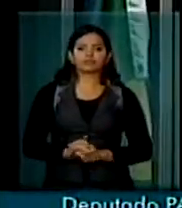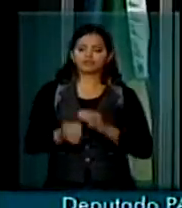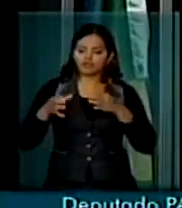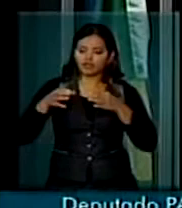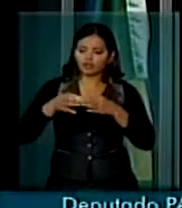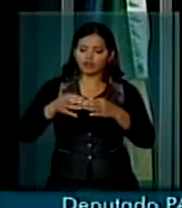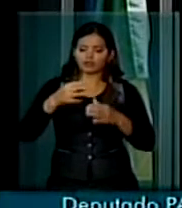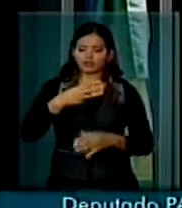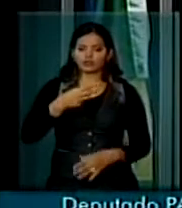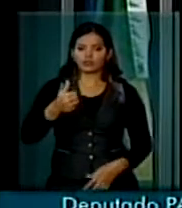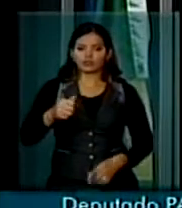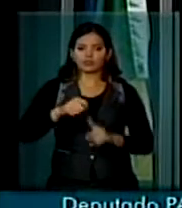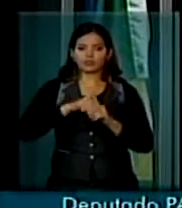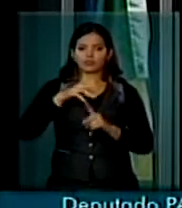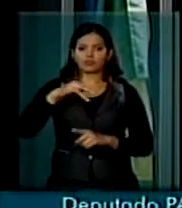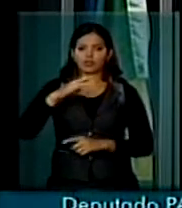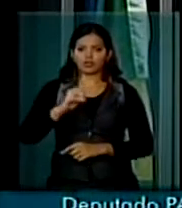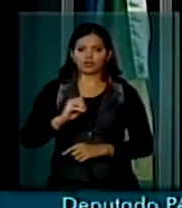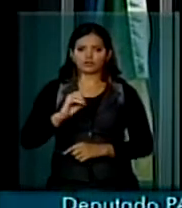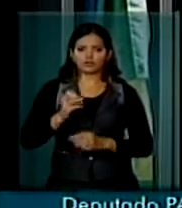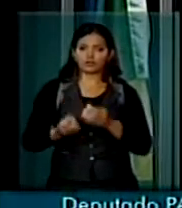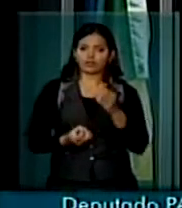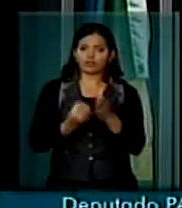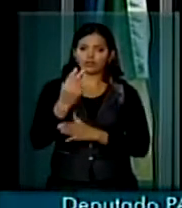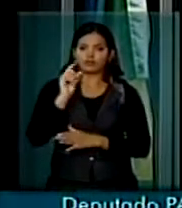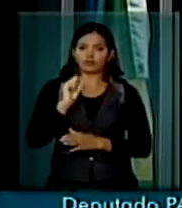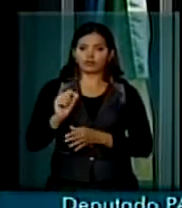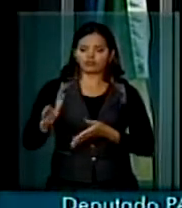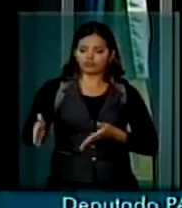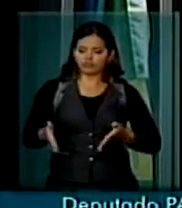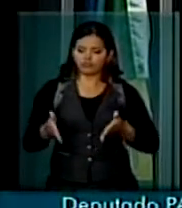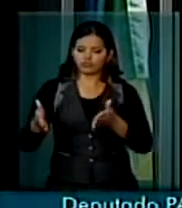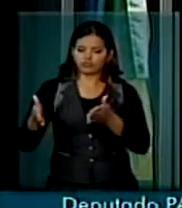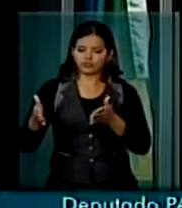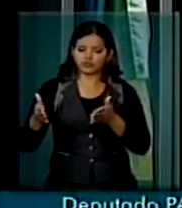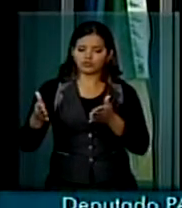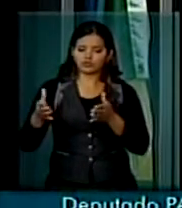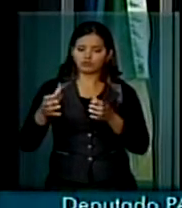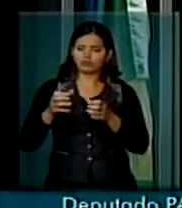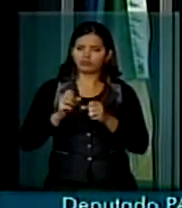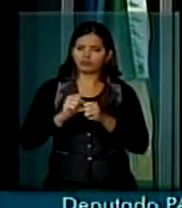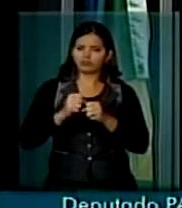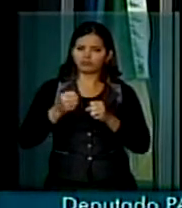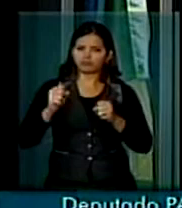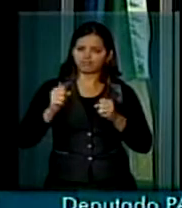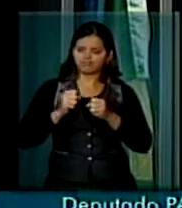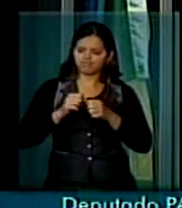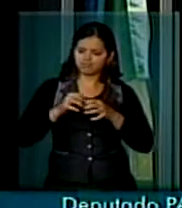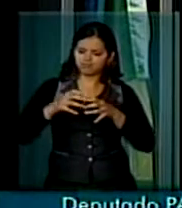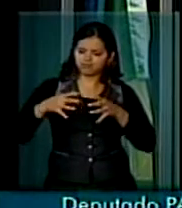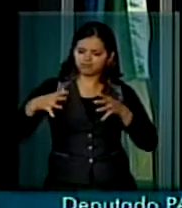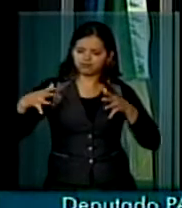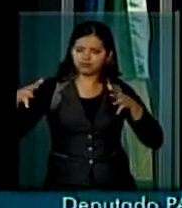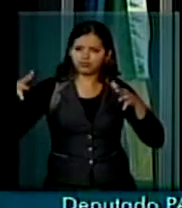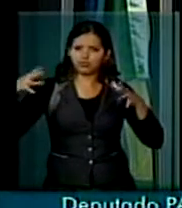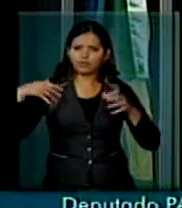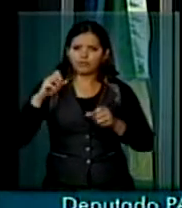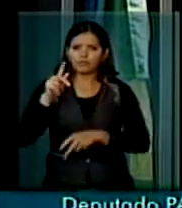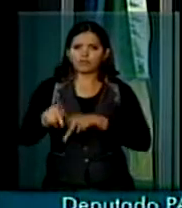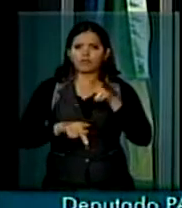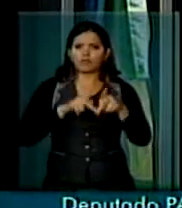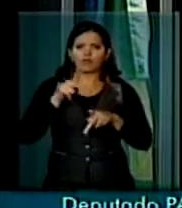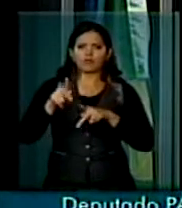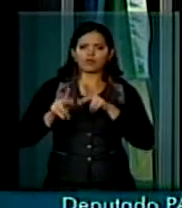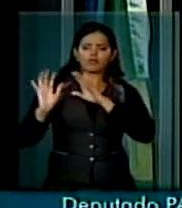movimento de 31 de março nasceu e foi conduzido nos ombros de uma grande manifestação popular, de um grande